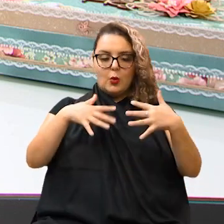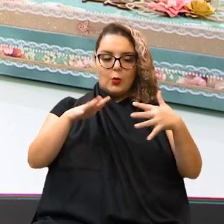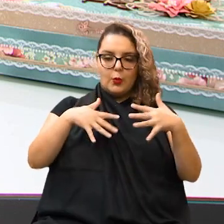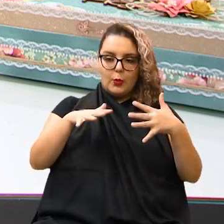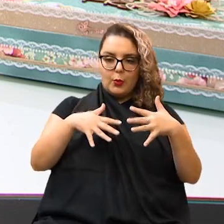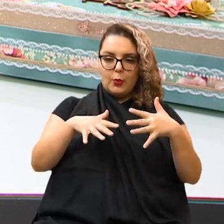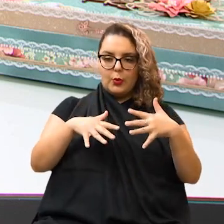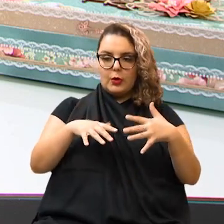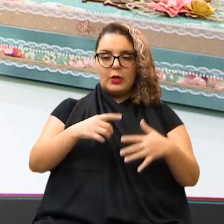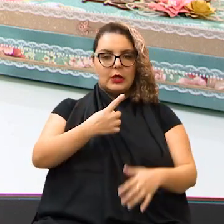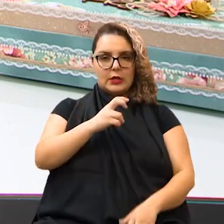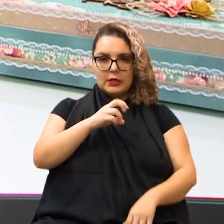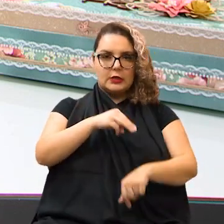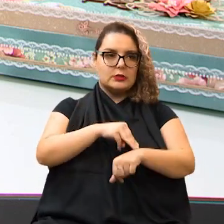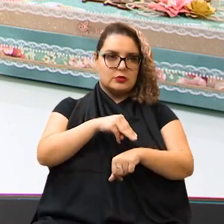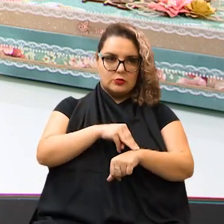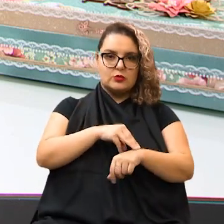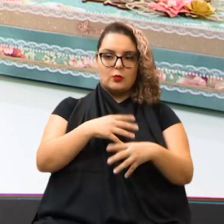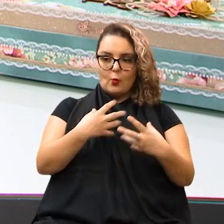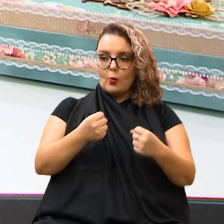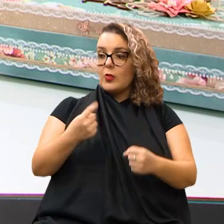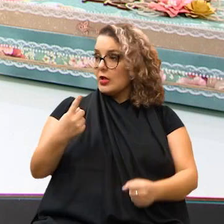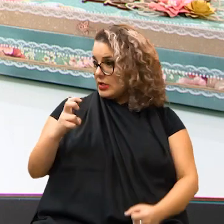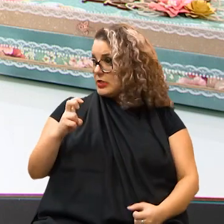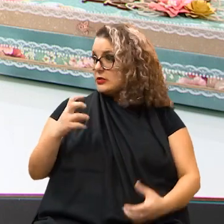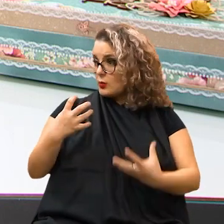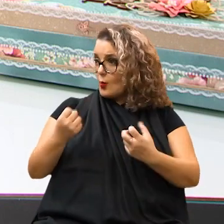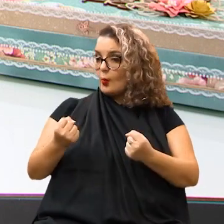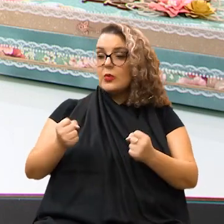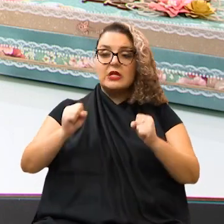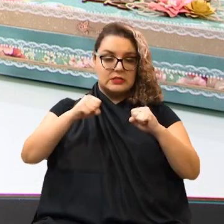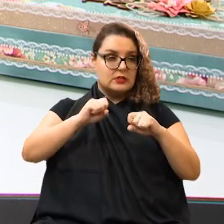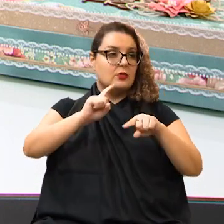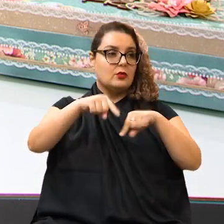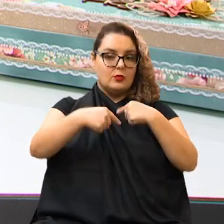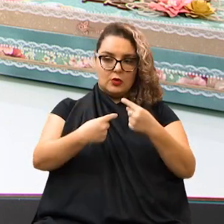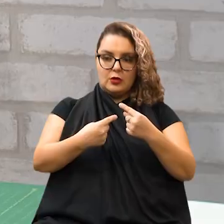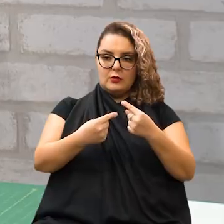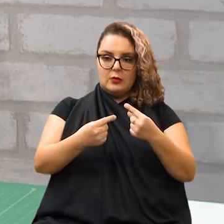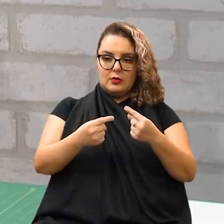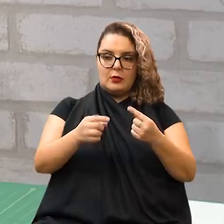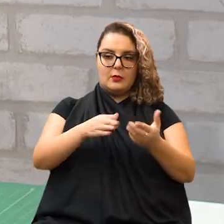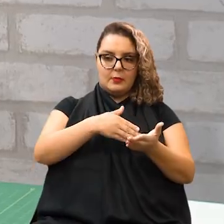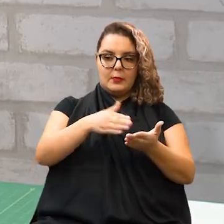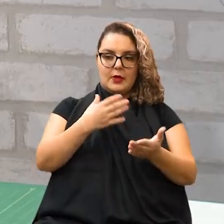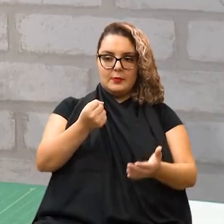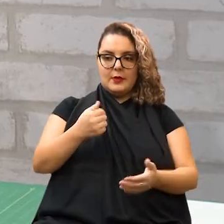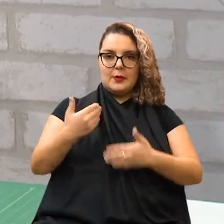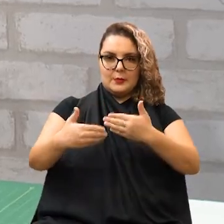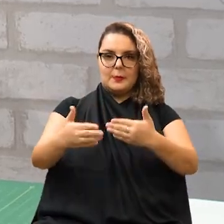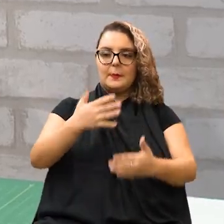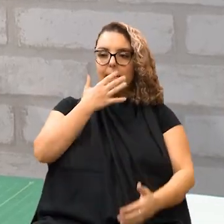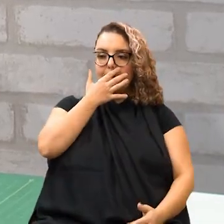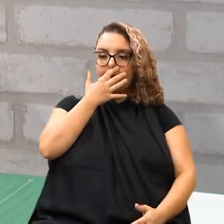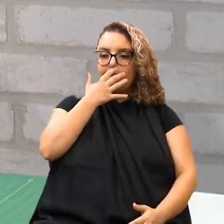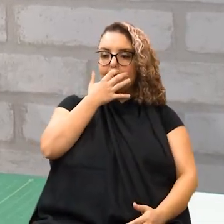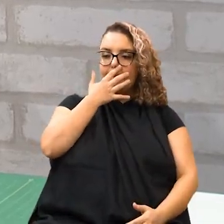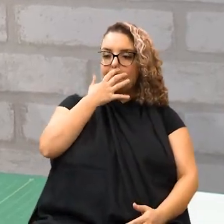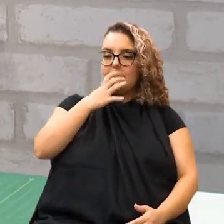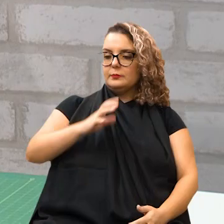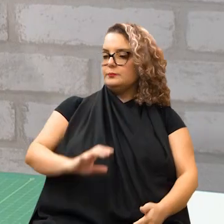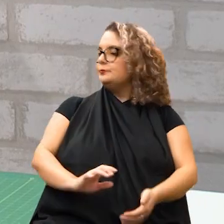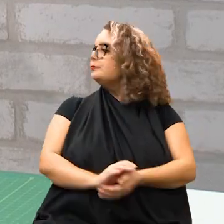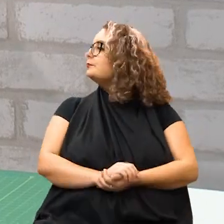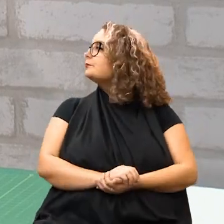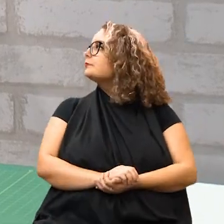fundinho, espera secar, a tinta PVA rapidinho, 15 minutinhos já seca. Sim? Sim. E aí eu vou partir para uma outra que eu já trouxe branquinha para adiantar mais passo a passo,